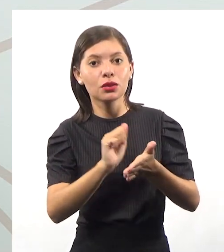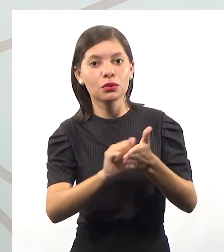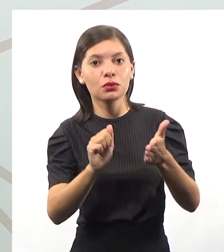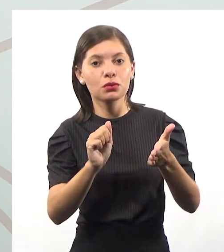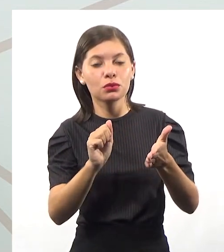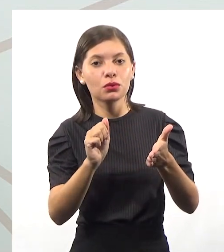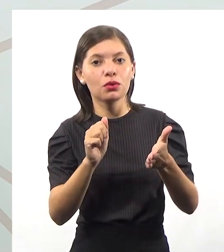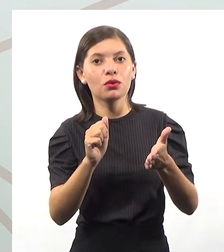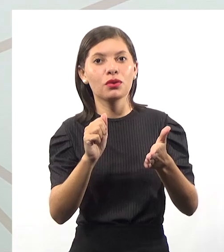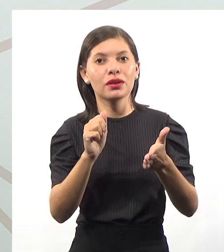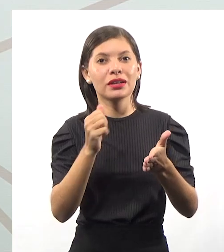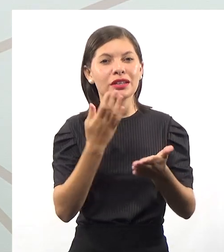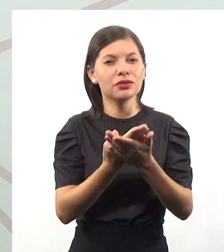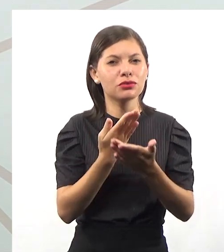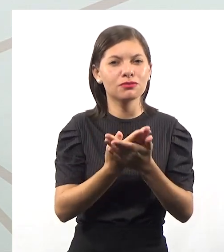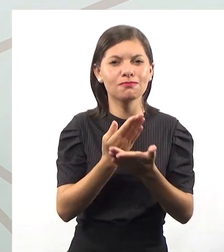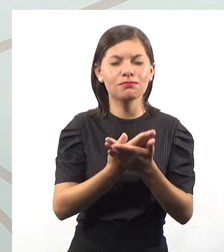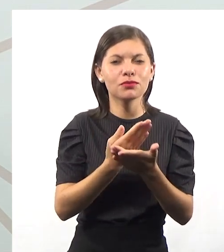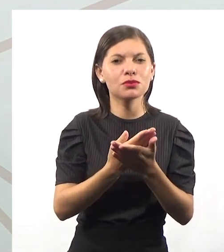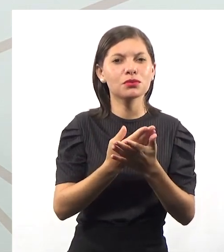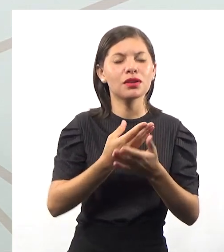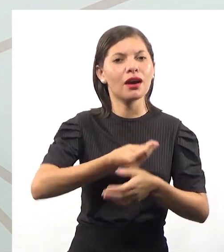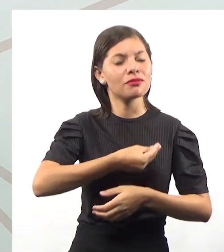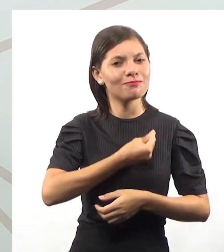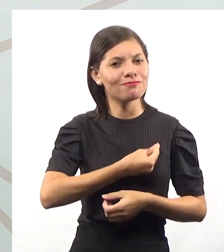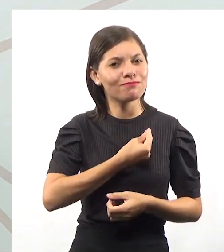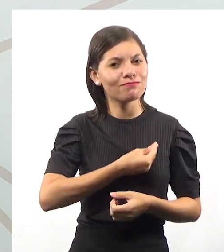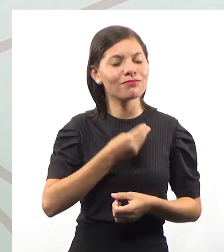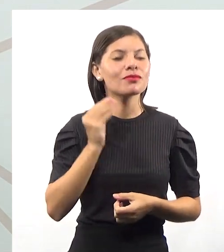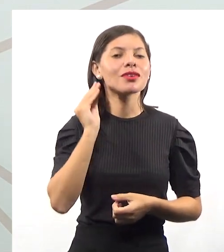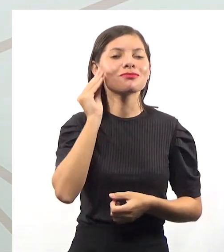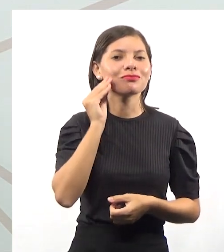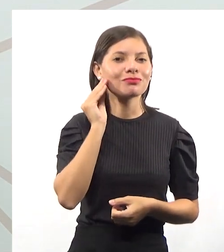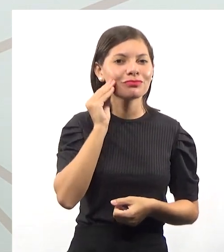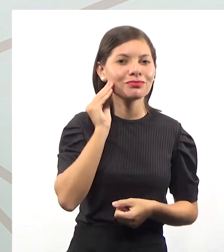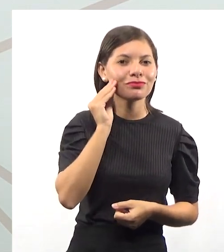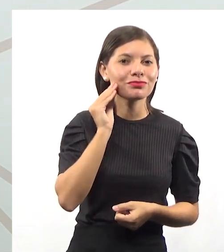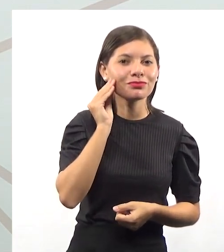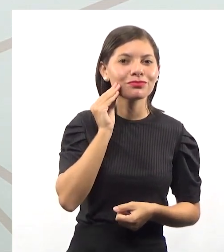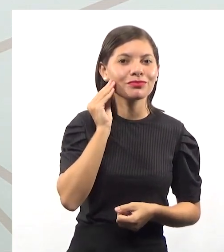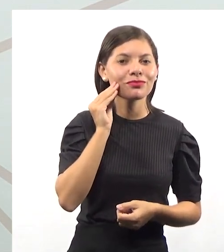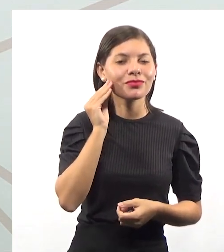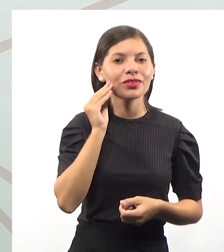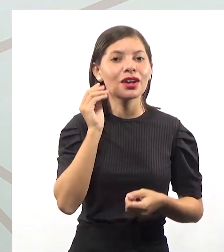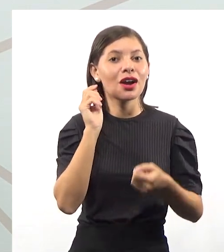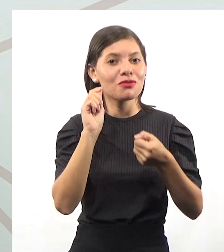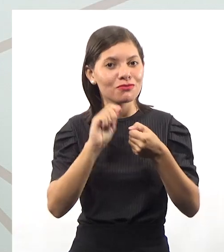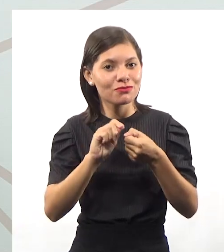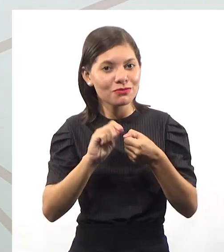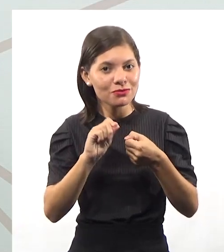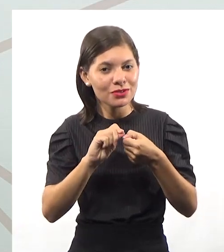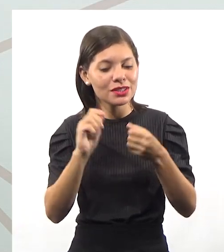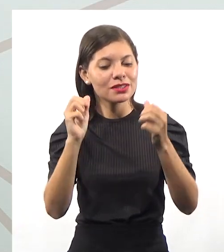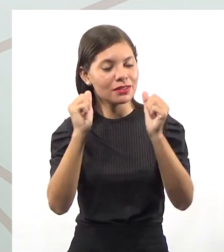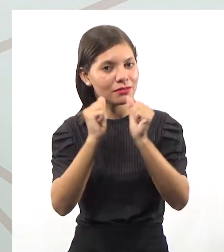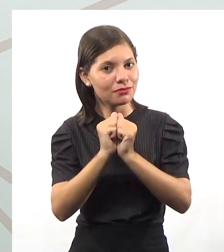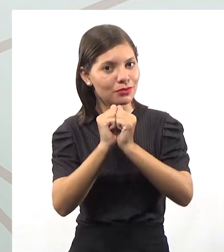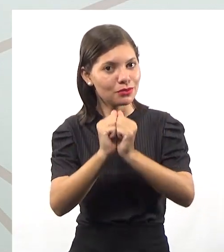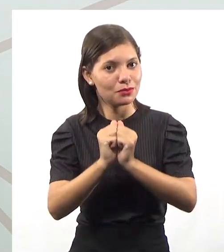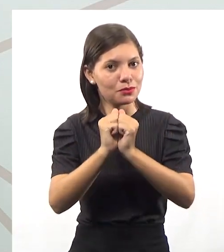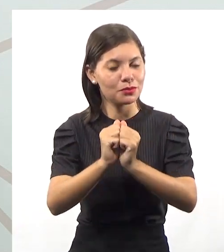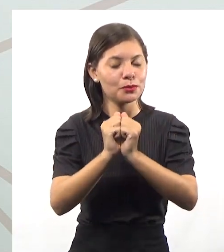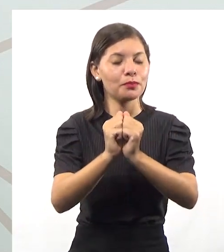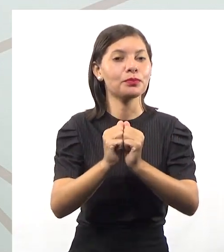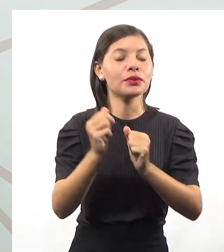a essa etapa para a vivência, para a experimentação, para o fazer e o fazer junto.